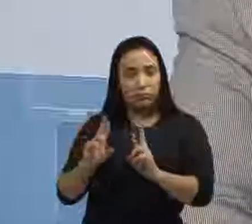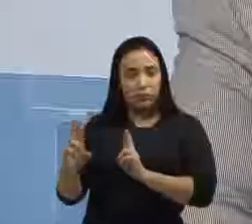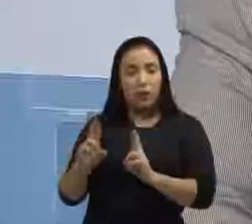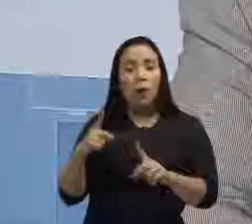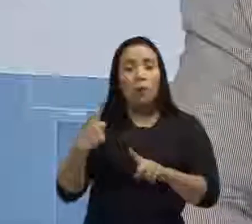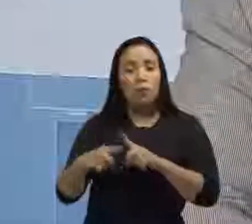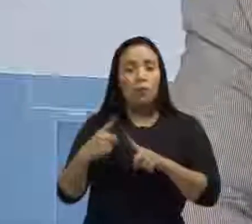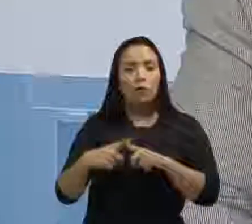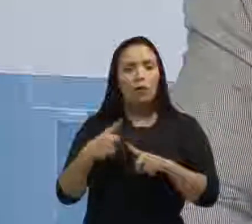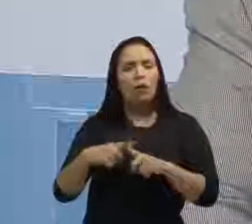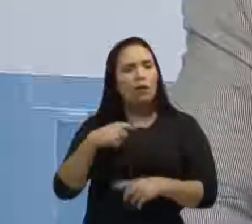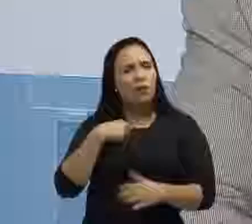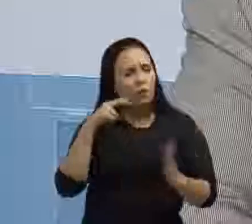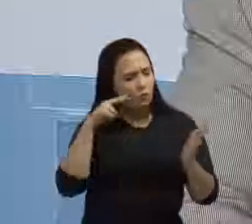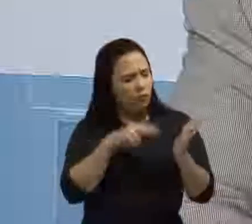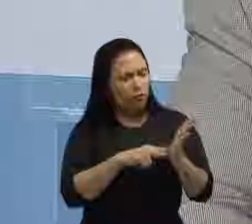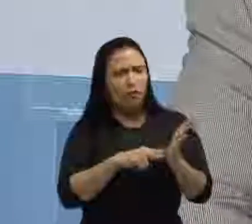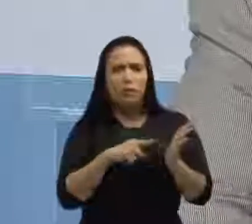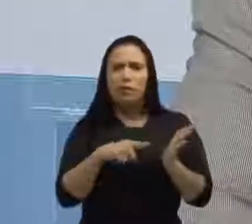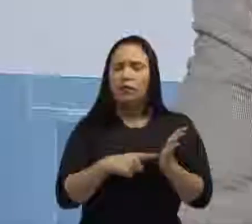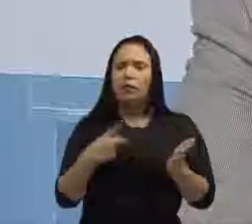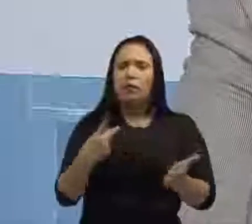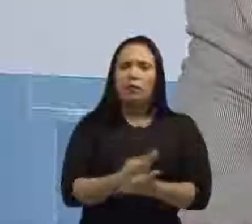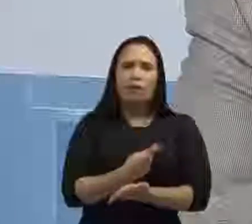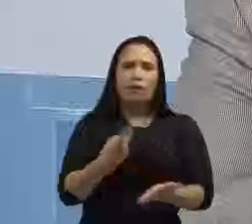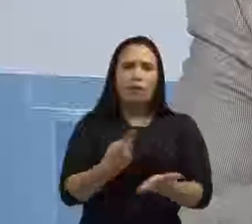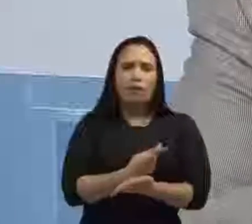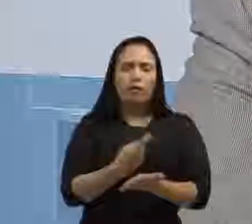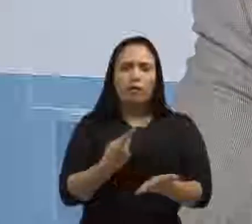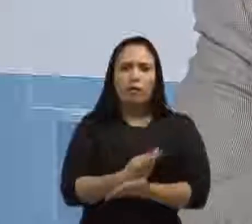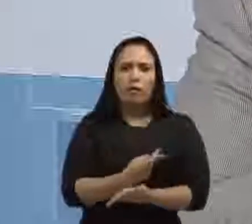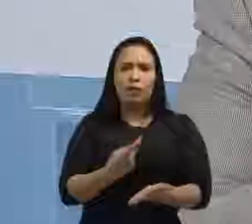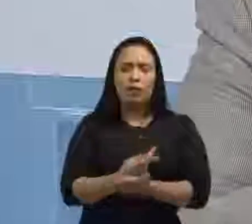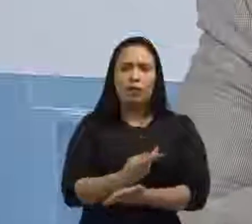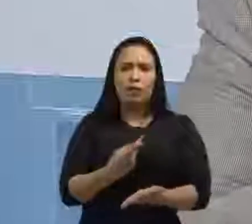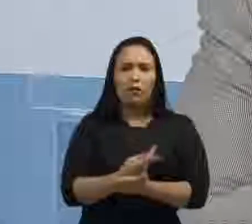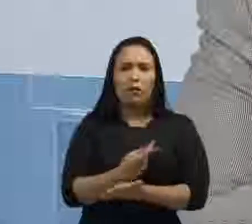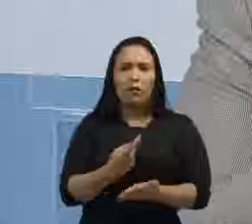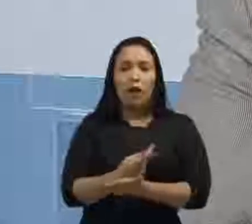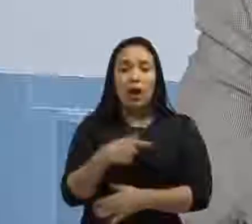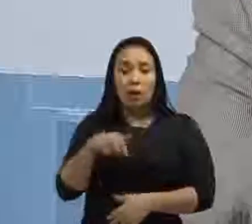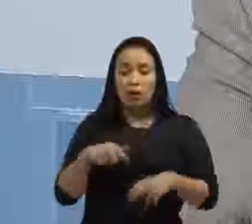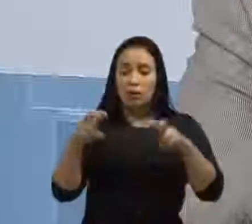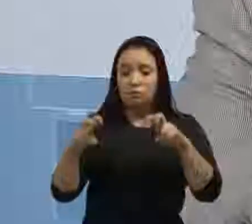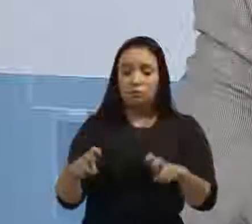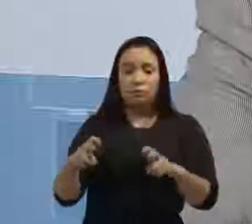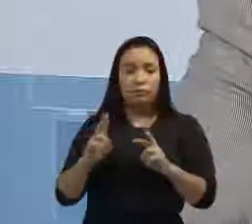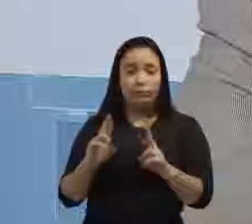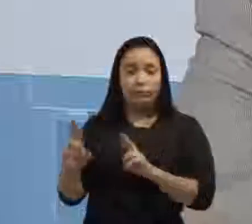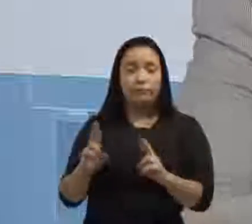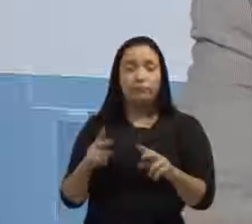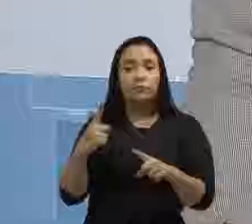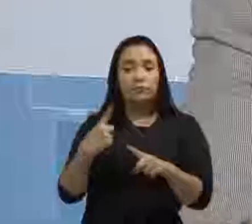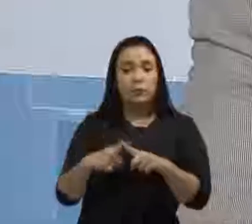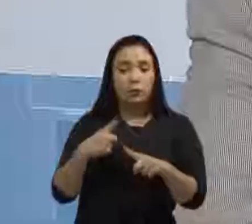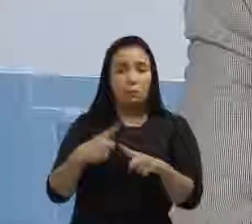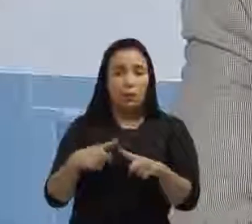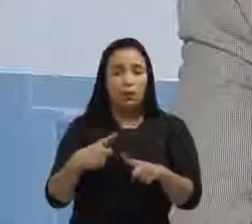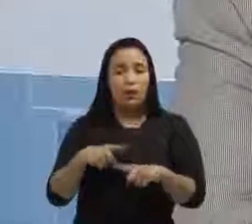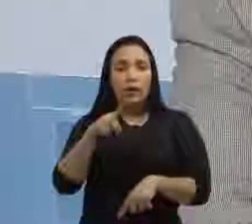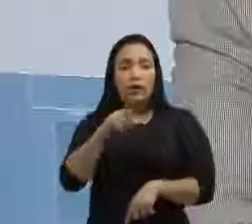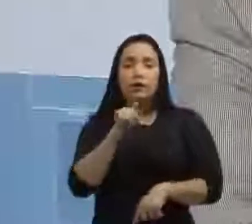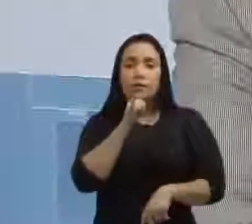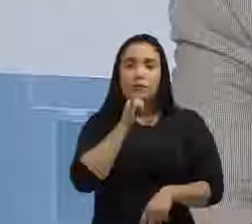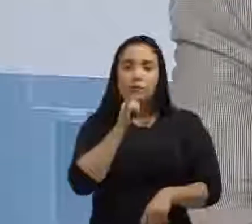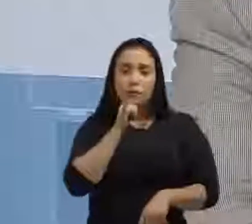eu vi isso, Luiz, e achei um absurdo. E essa discussão que eu vou fazer agora só vai ter aqui. No sentido de quê? Que esse exemplo que